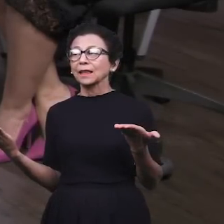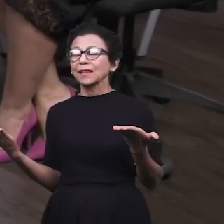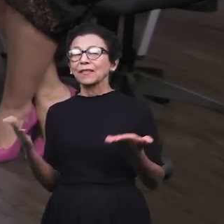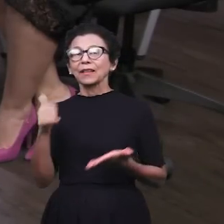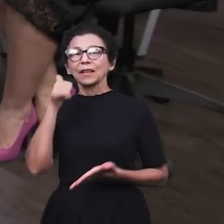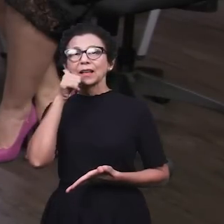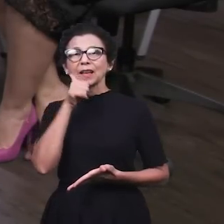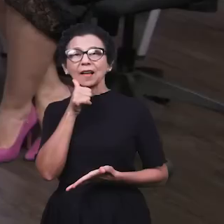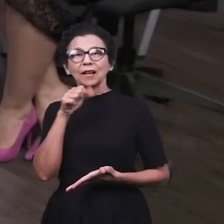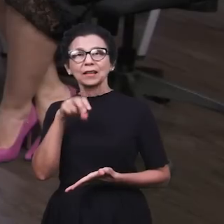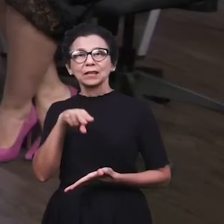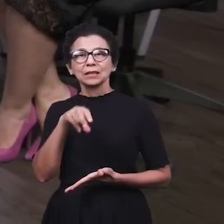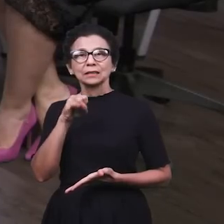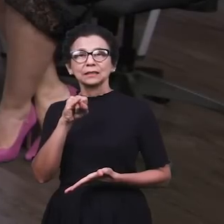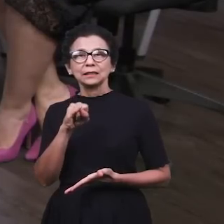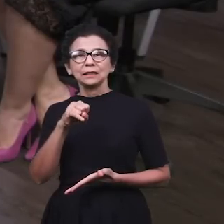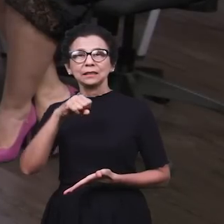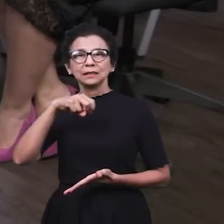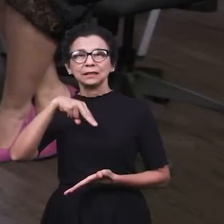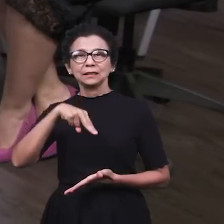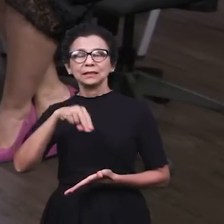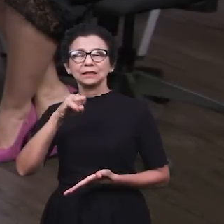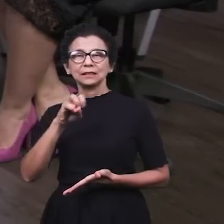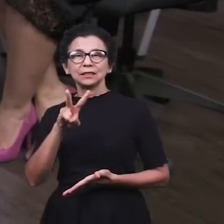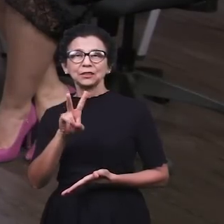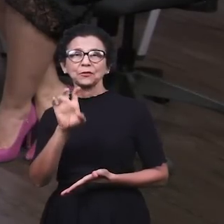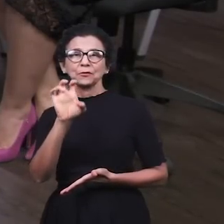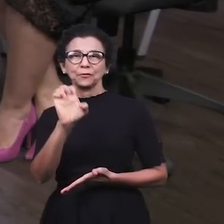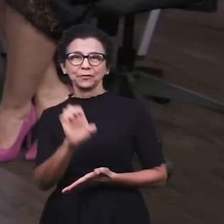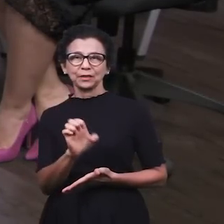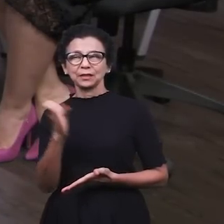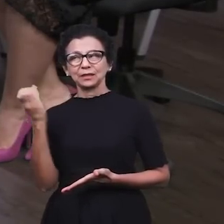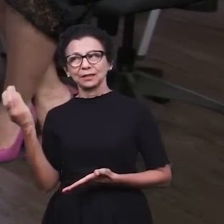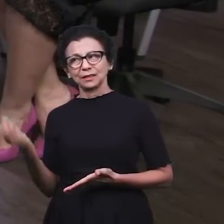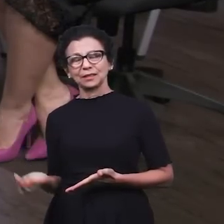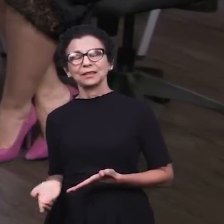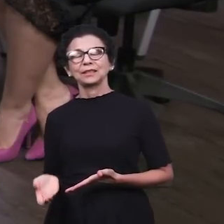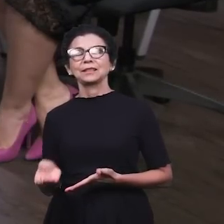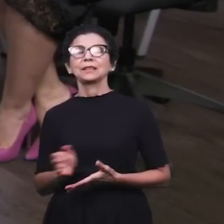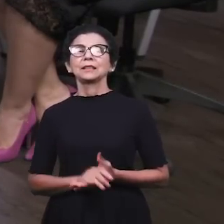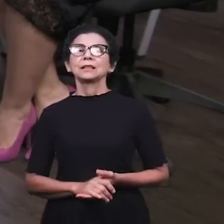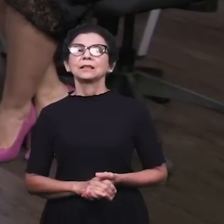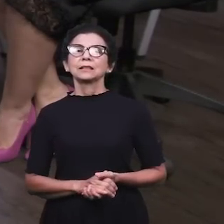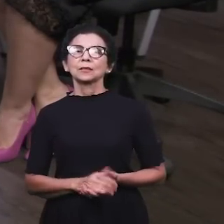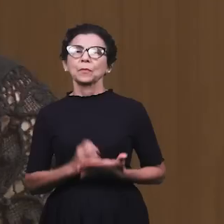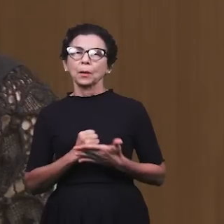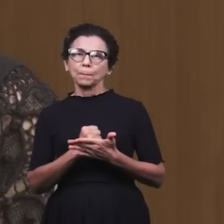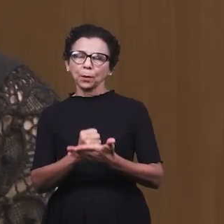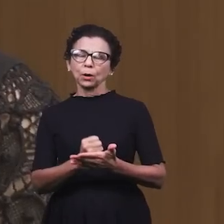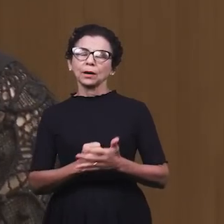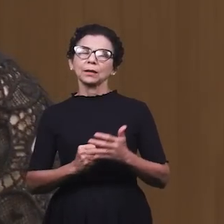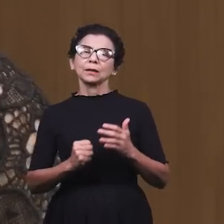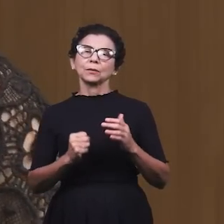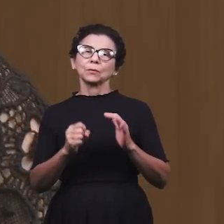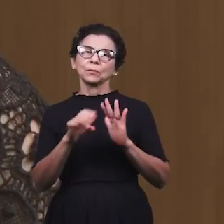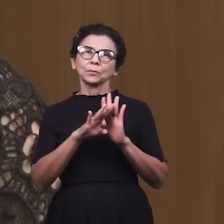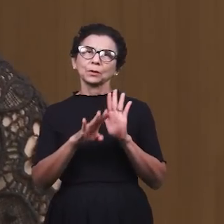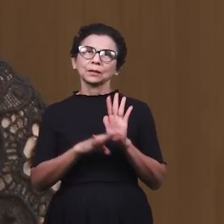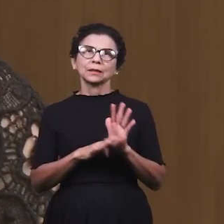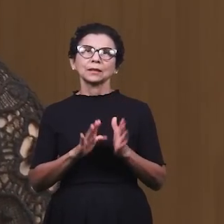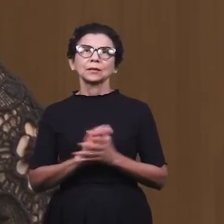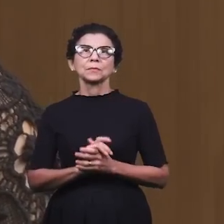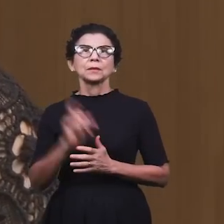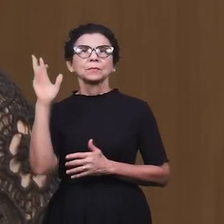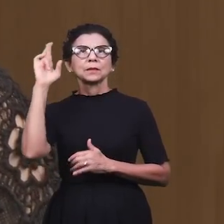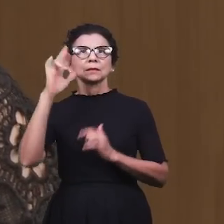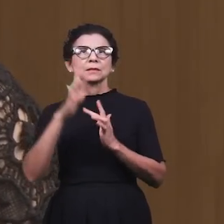Nínive, que passou a também compor a equipe de produção desse programa, estava conosco semana passada. Nínive, paz do Senhor. Pai do Senhor, pastor Josias,